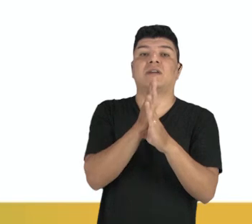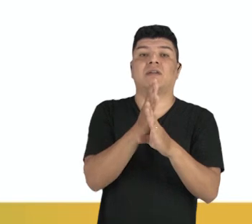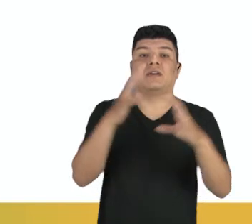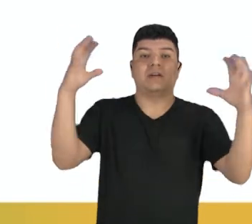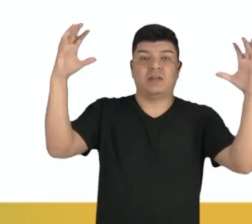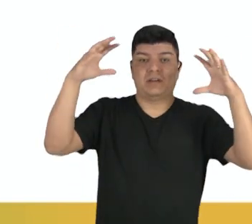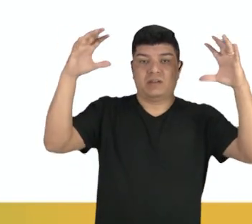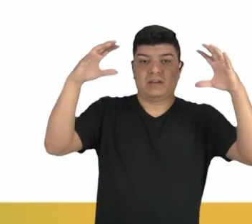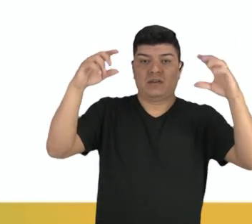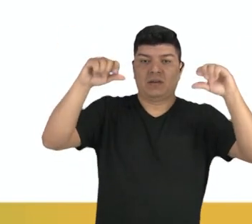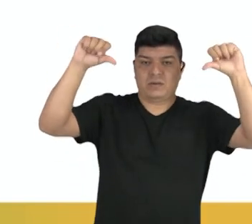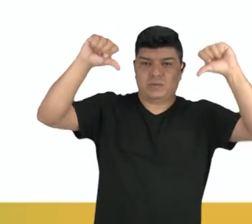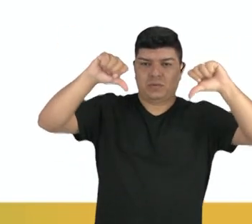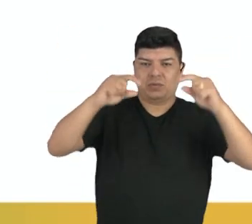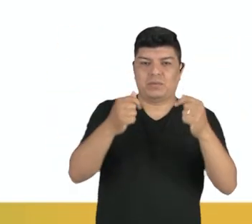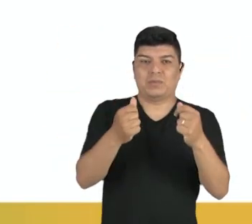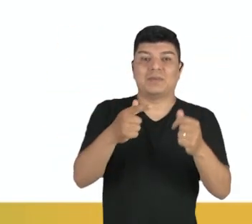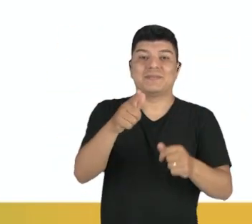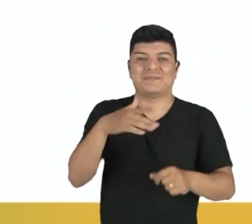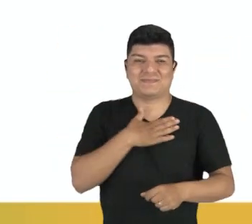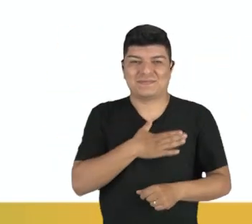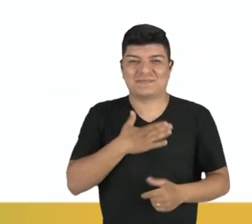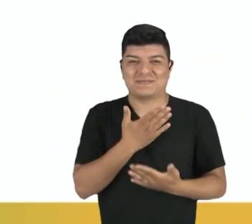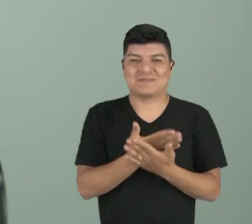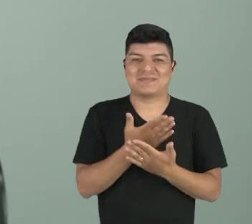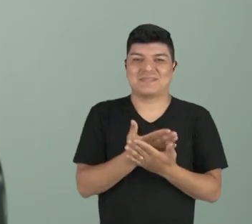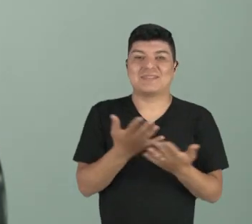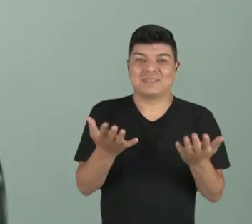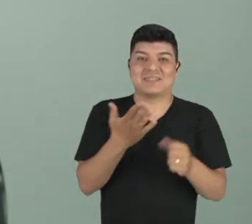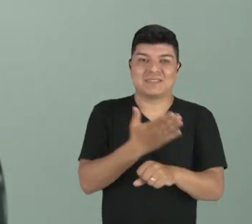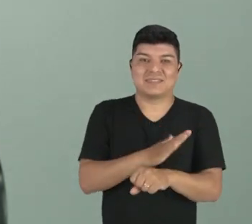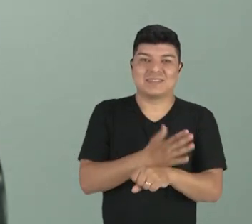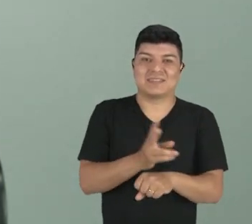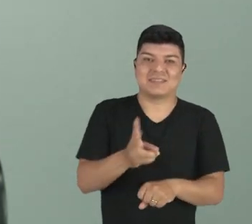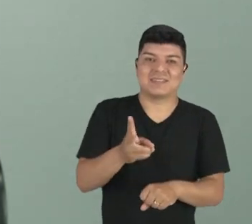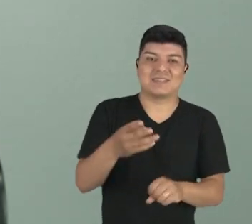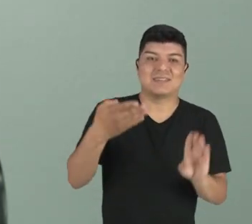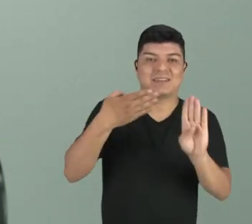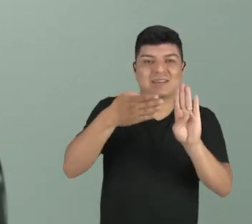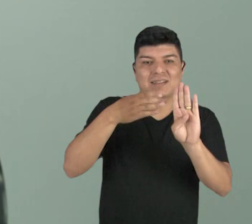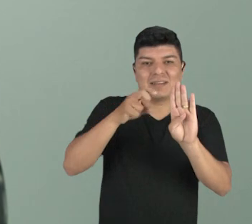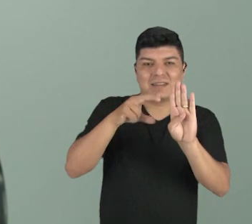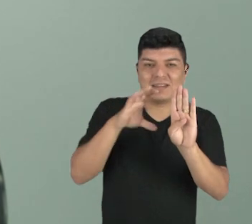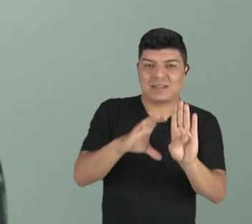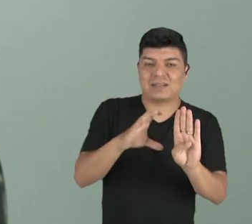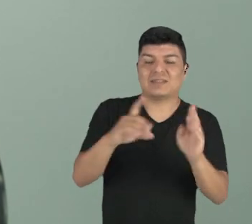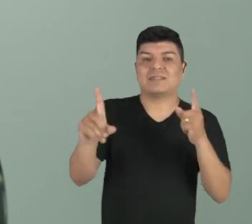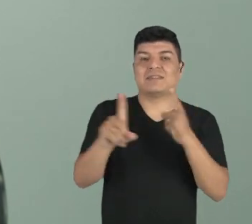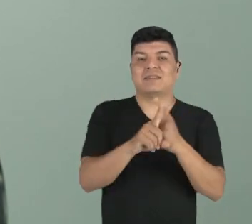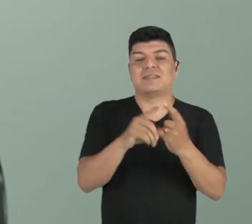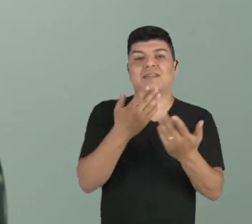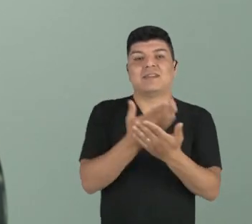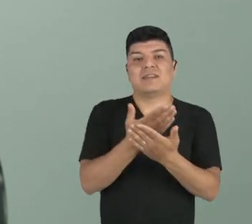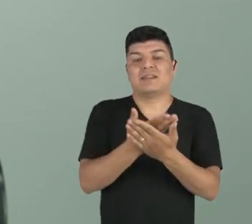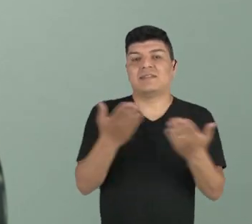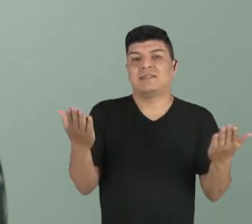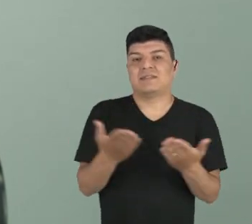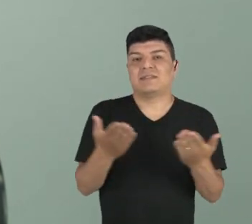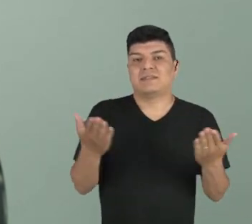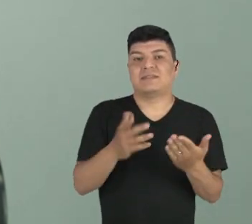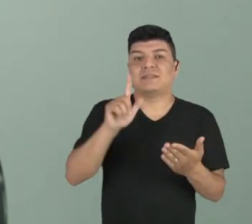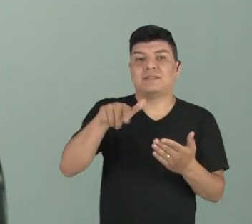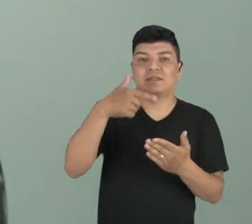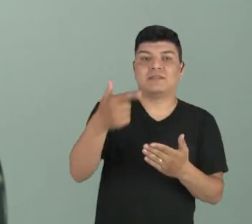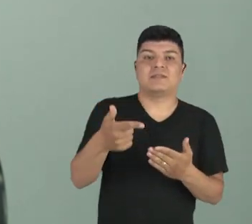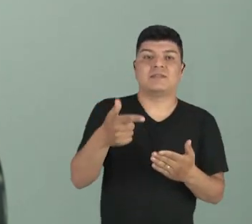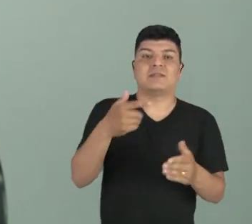a chuva ácida. Gostou da aula? Quer continuar praticando? Entra lá na plataforma Eduque. Você vai encontrar a aula de hoje e outras